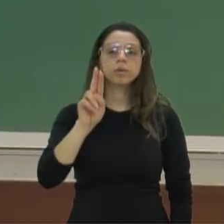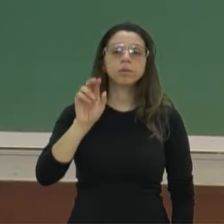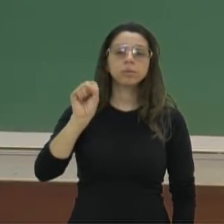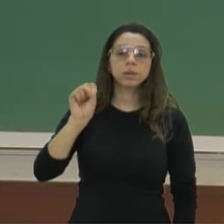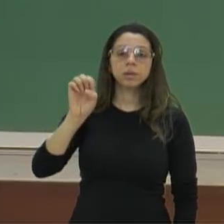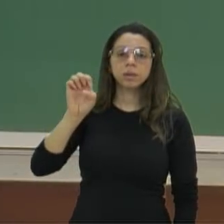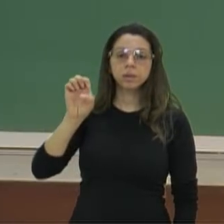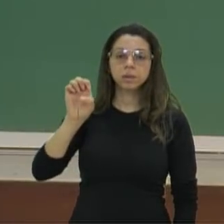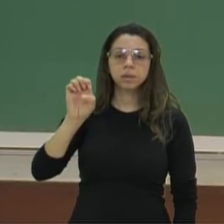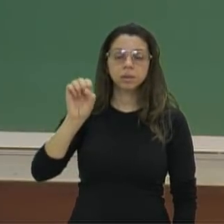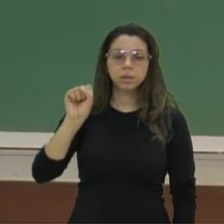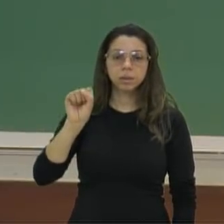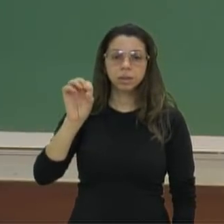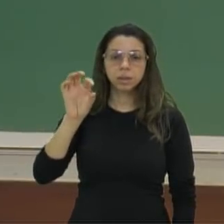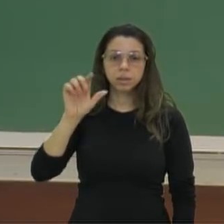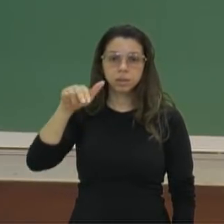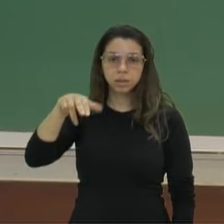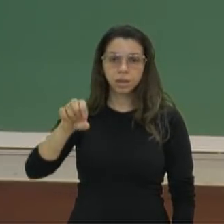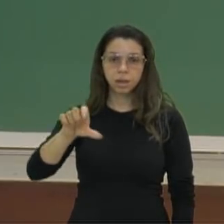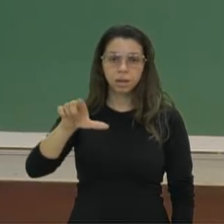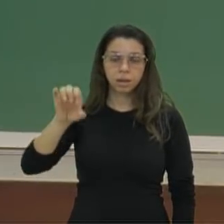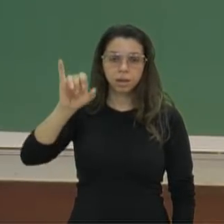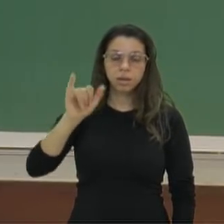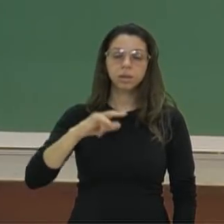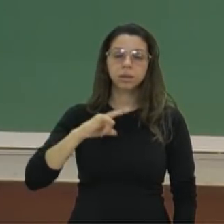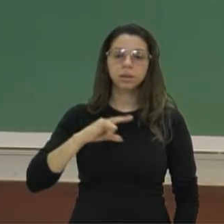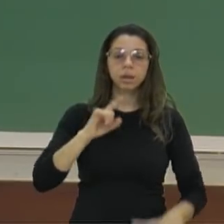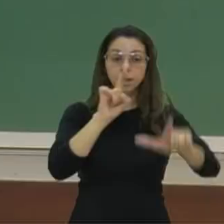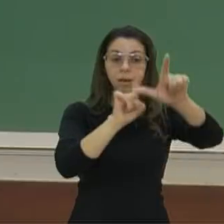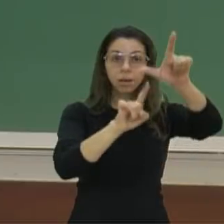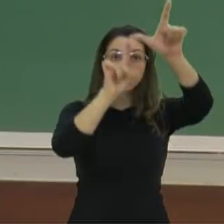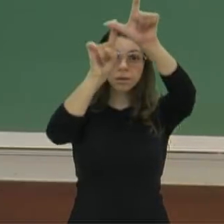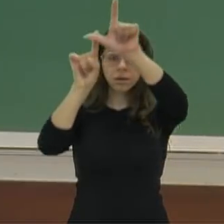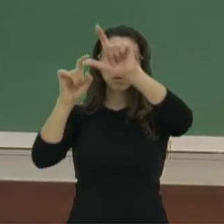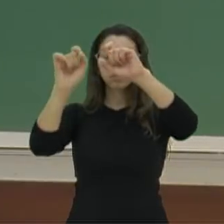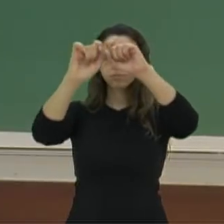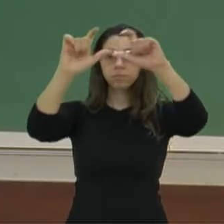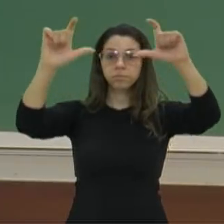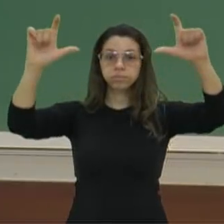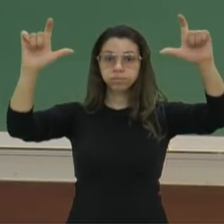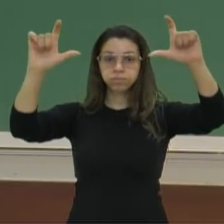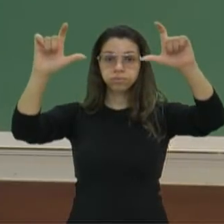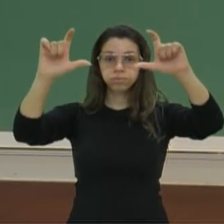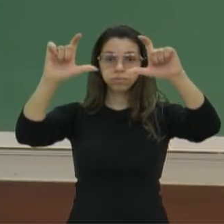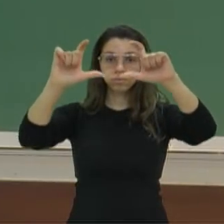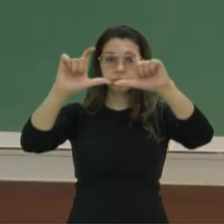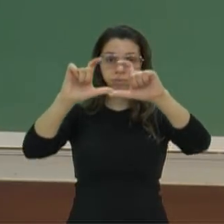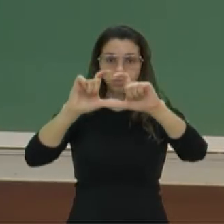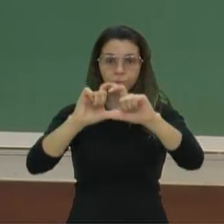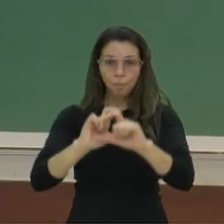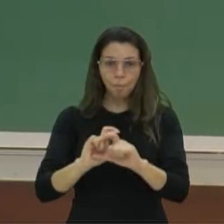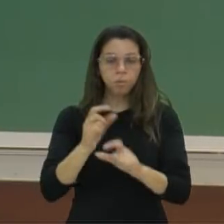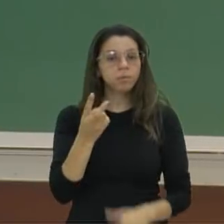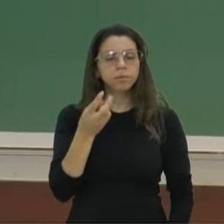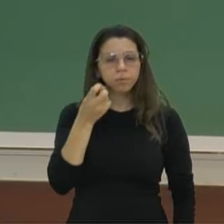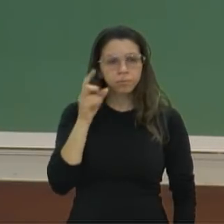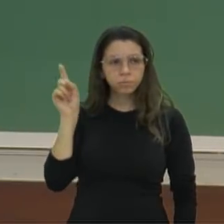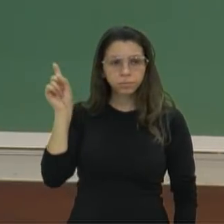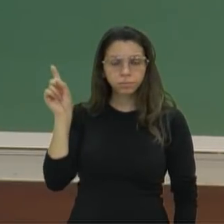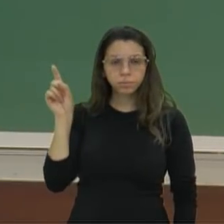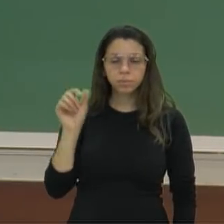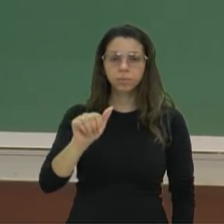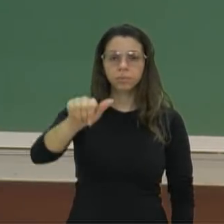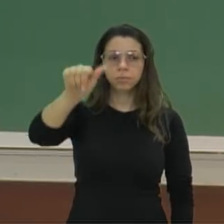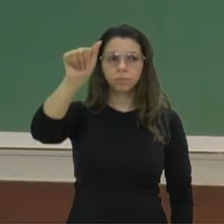um conjunto de letras, de símbolos e os seus tamanhos vão diminuindo. Percebam a letra